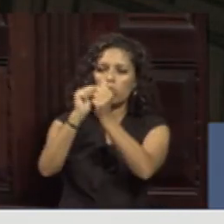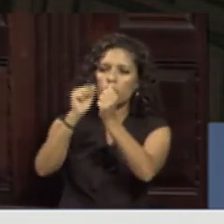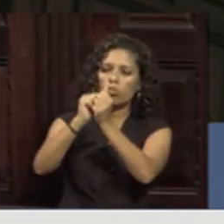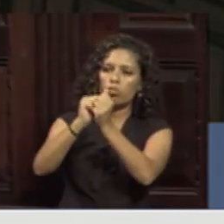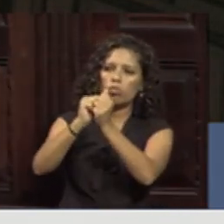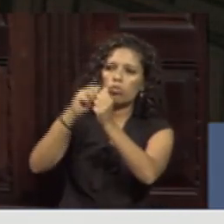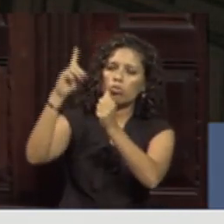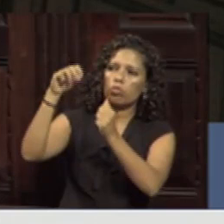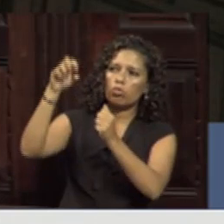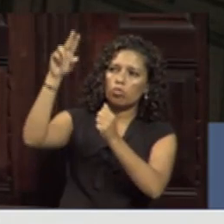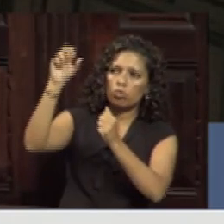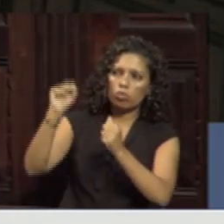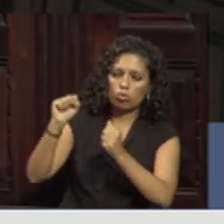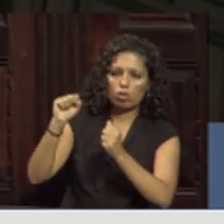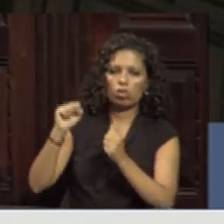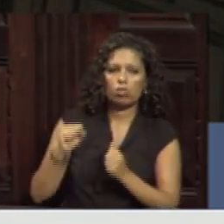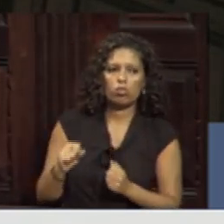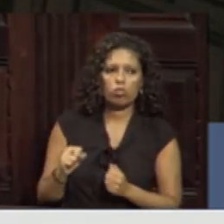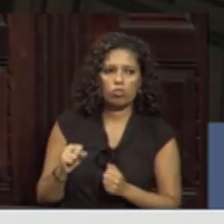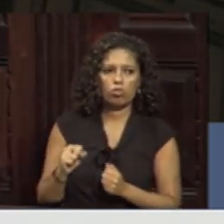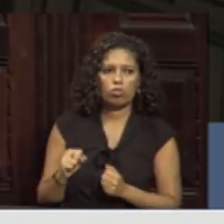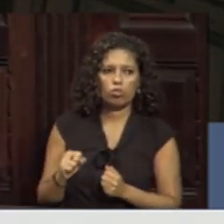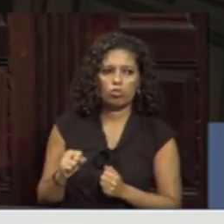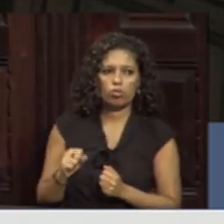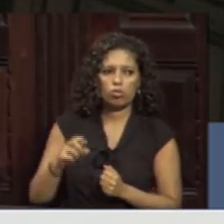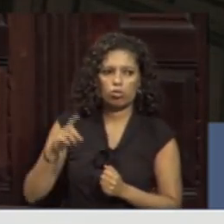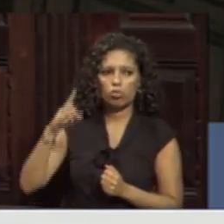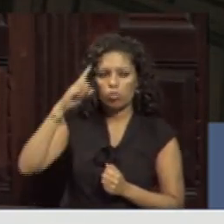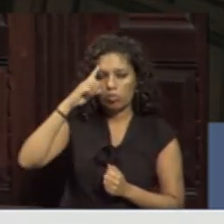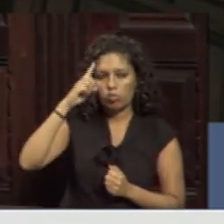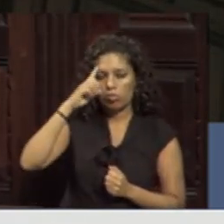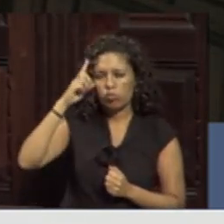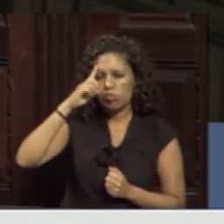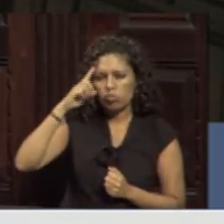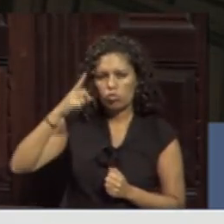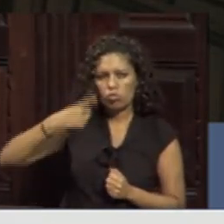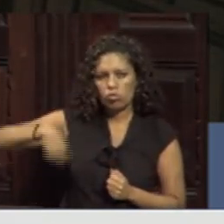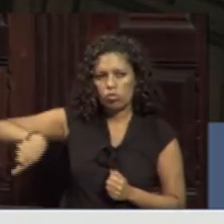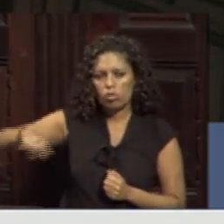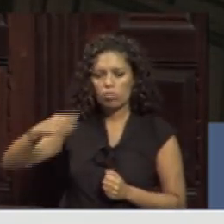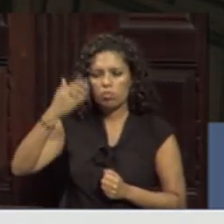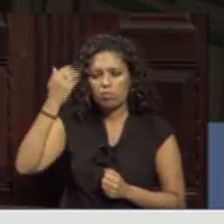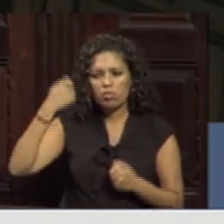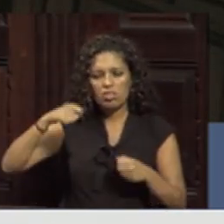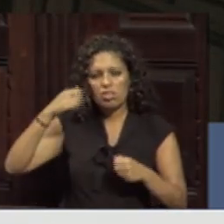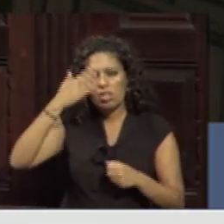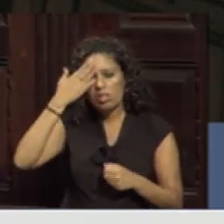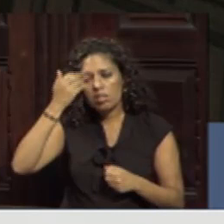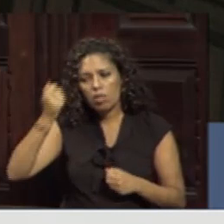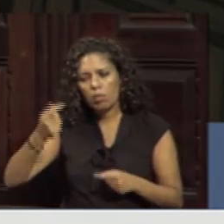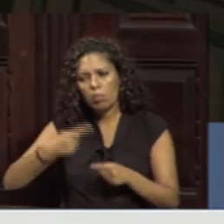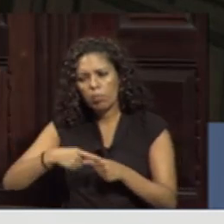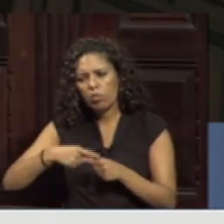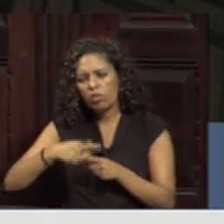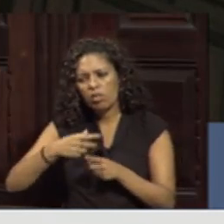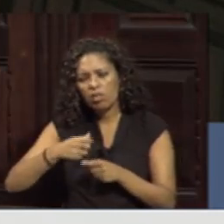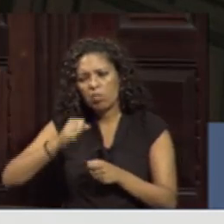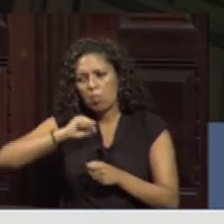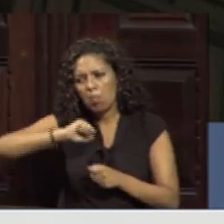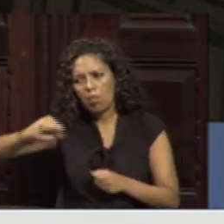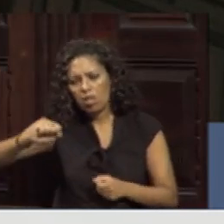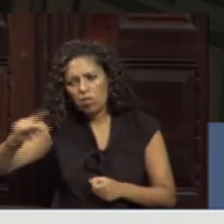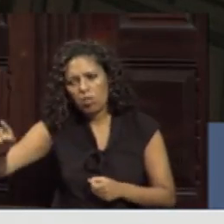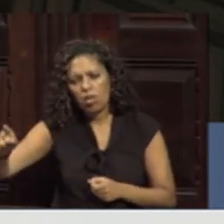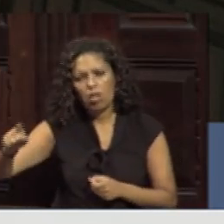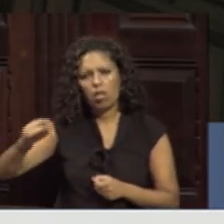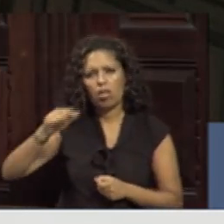nós vamos ter que buscar. Todos os dias, nós temos que esclarecer por que tiraram a vida do Anderson e por que tiraram a vida